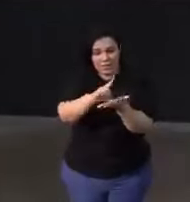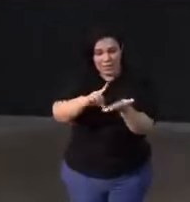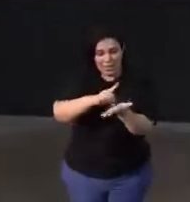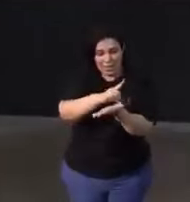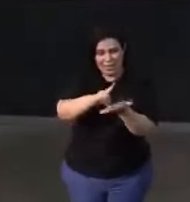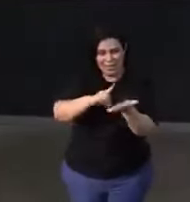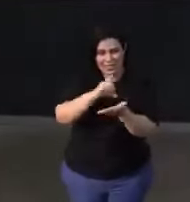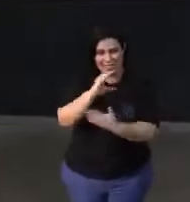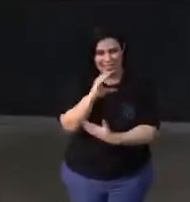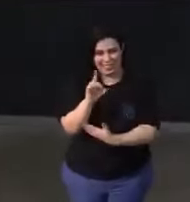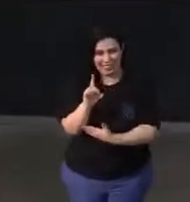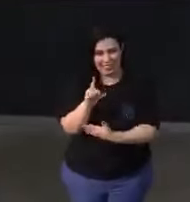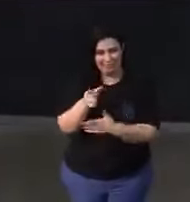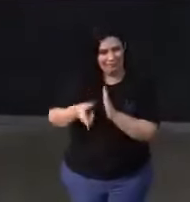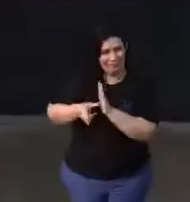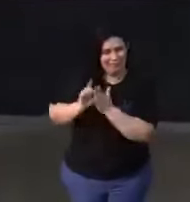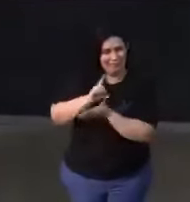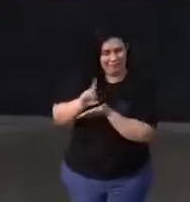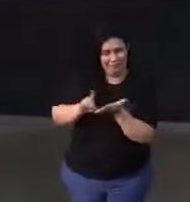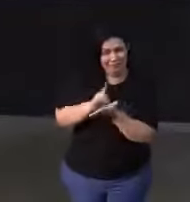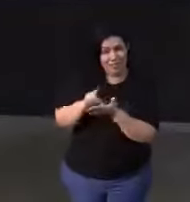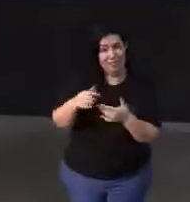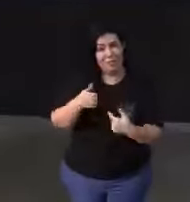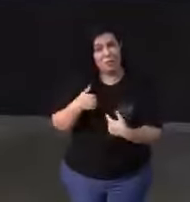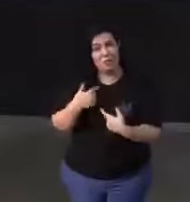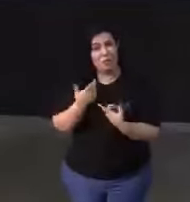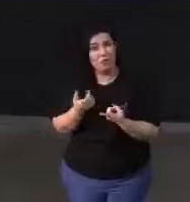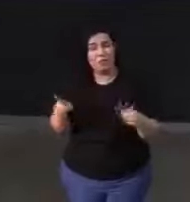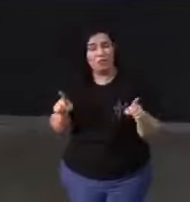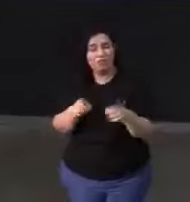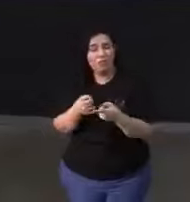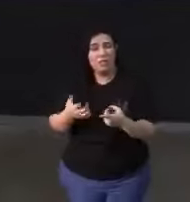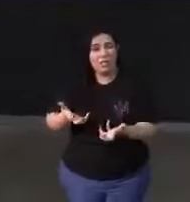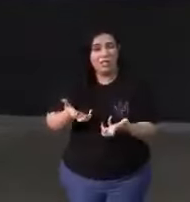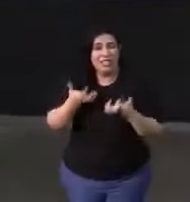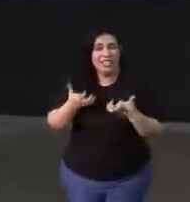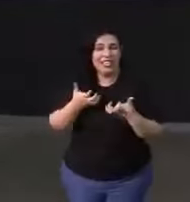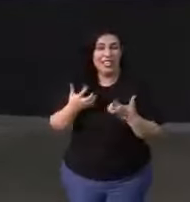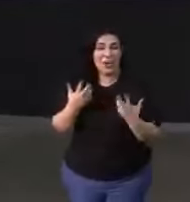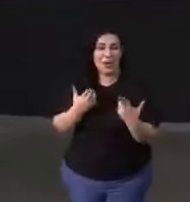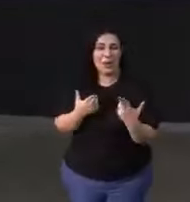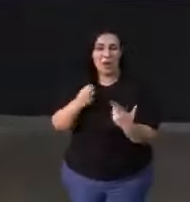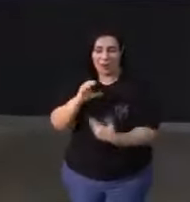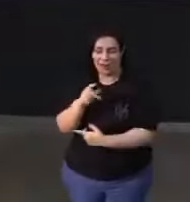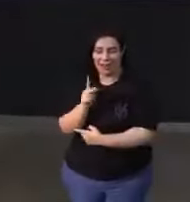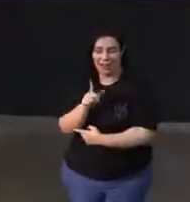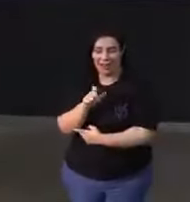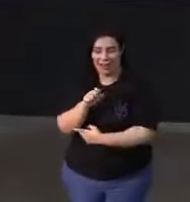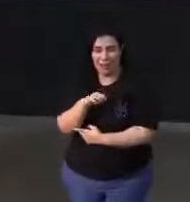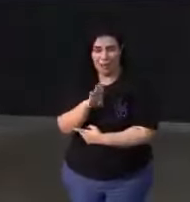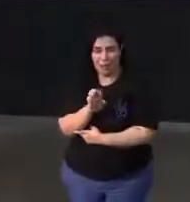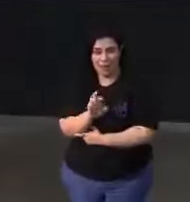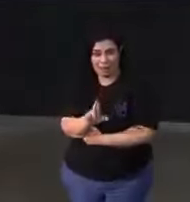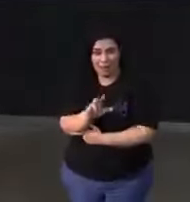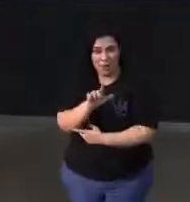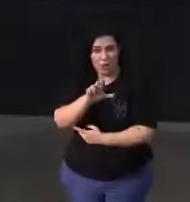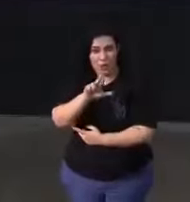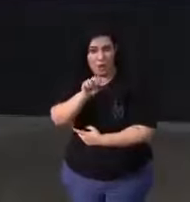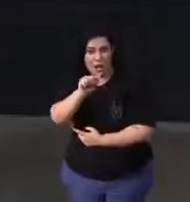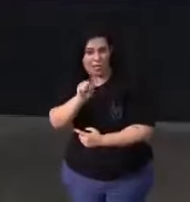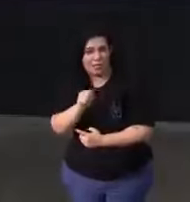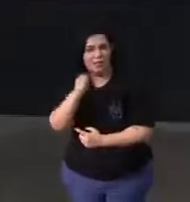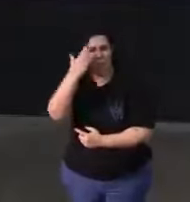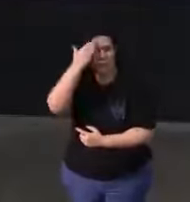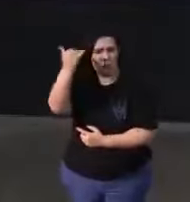No combo é, você levita. E aí eu já queria ser o Kleber Lucas mais branquinho. Eu queria